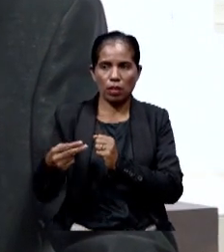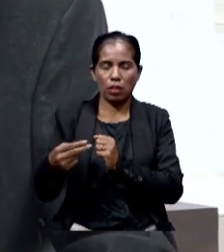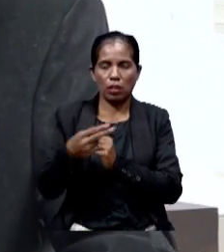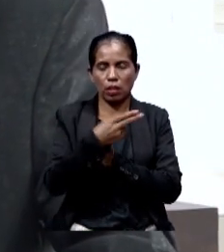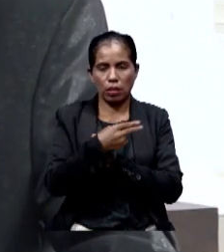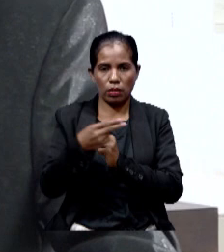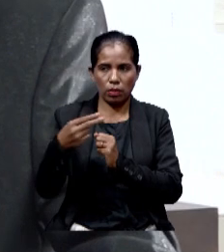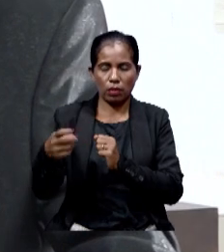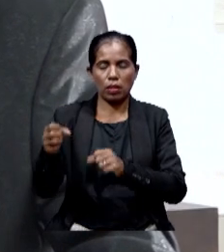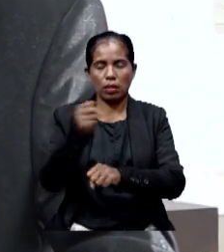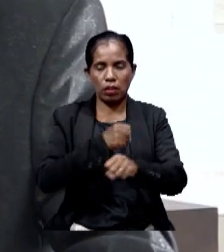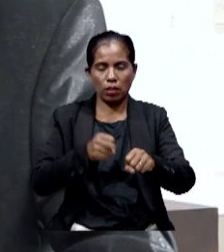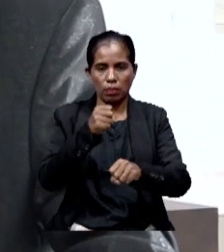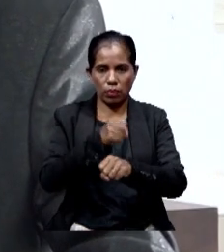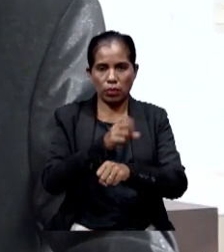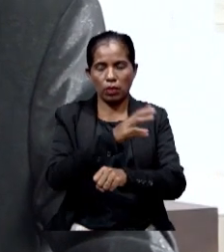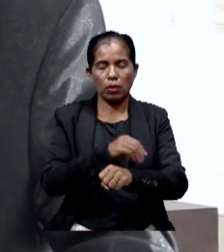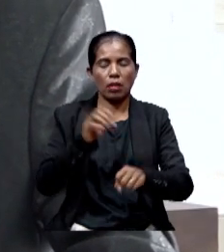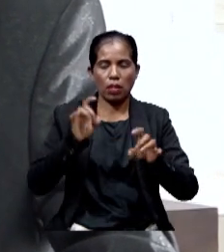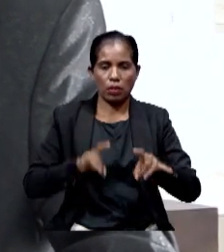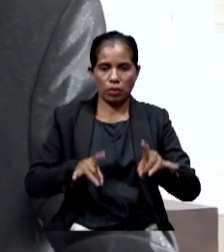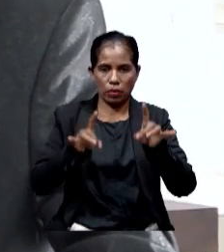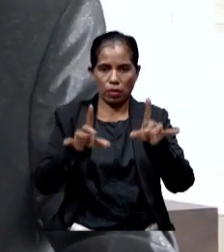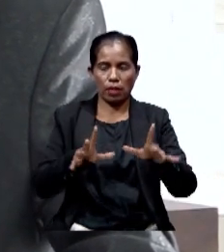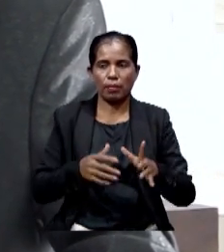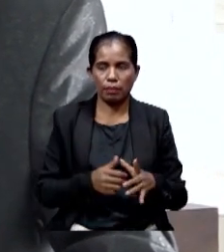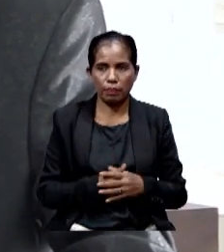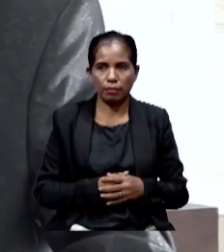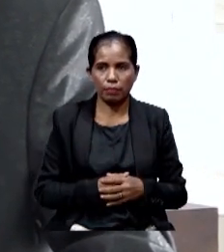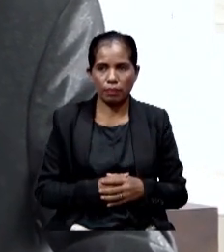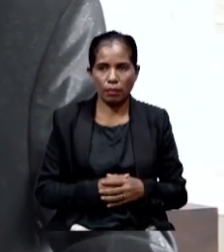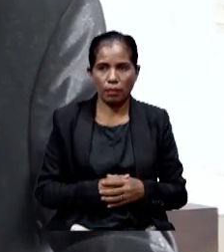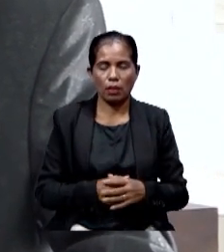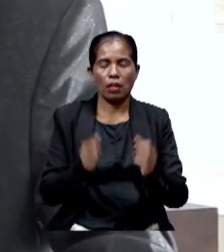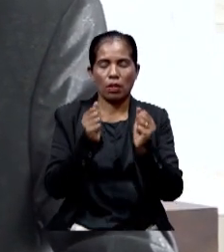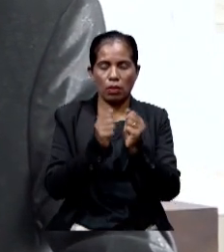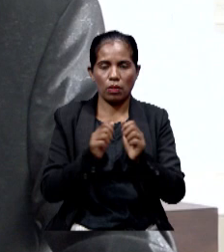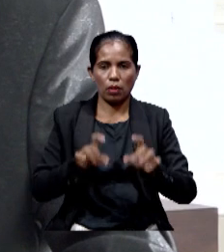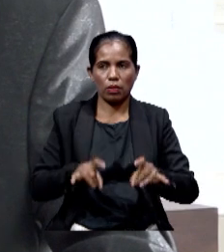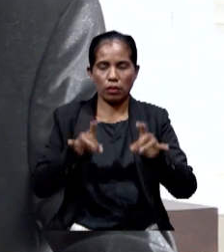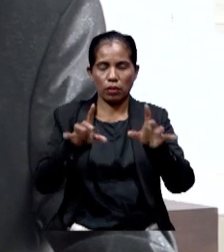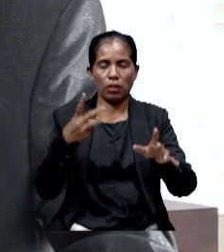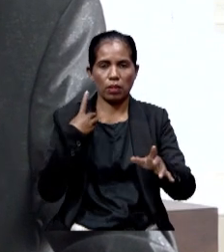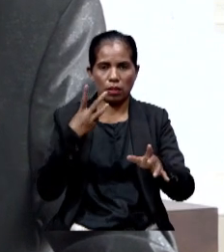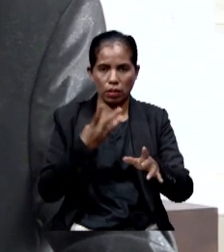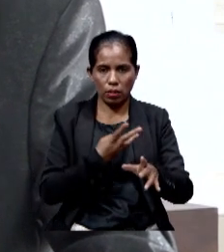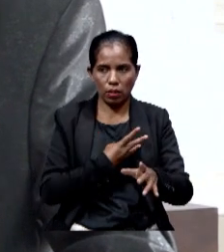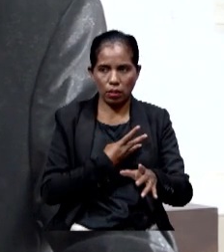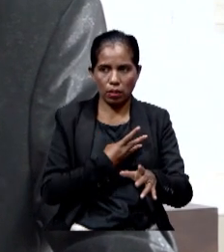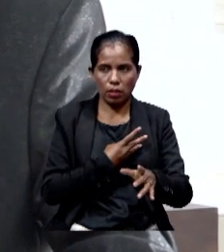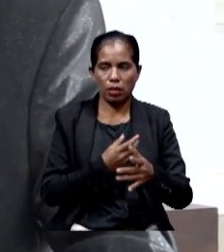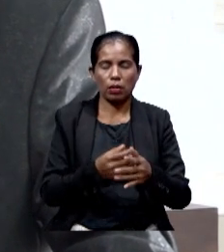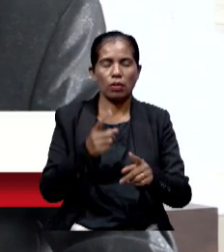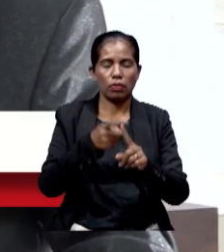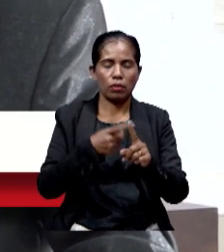tem A gente tem a conectividade aérea. O ano que ele vai